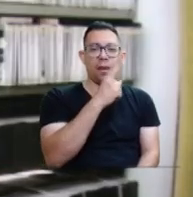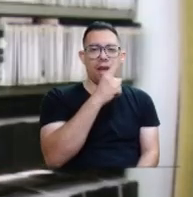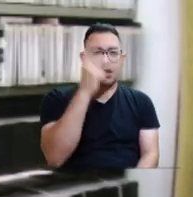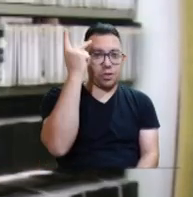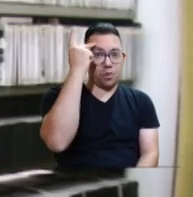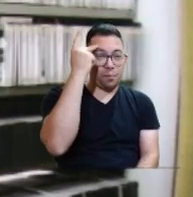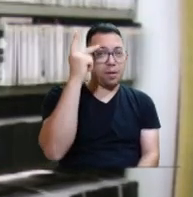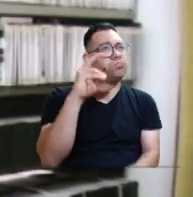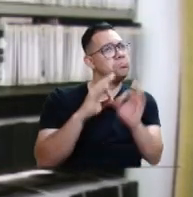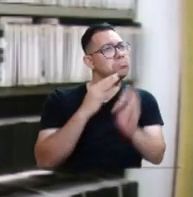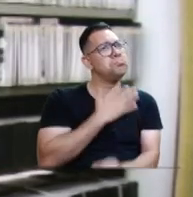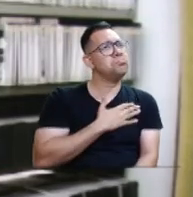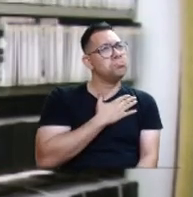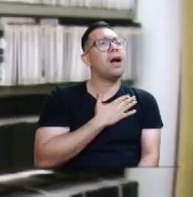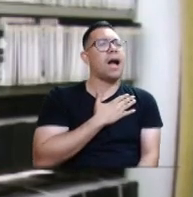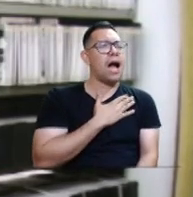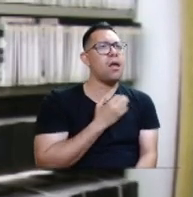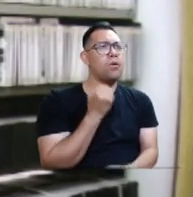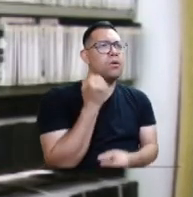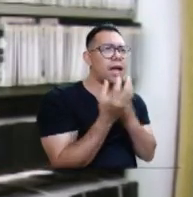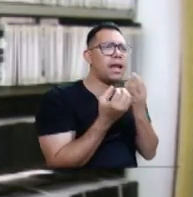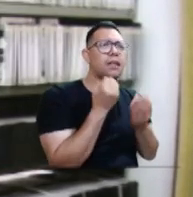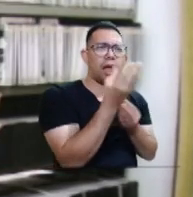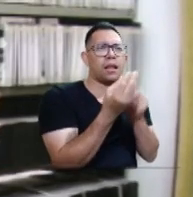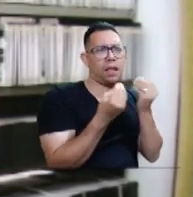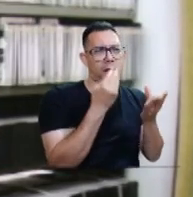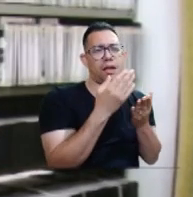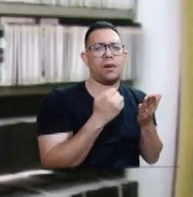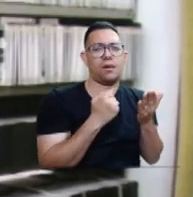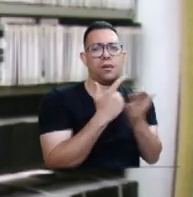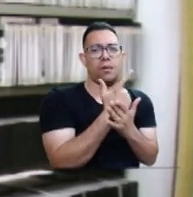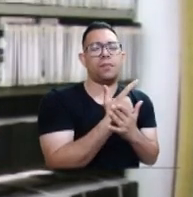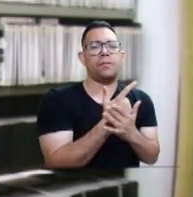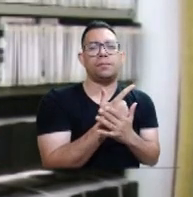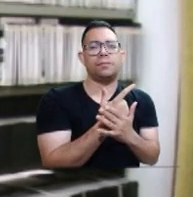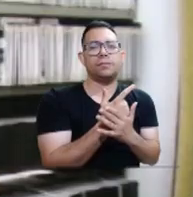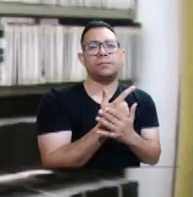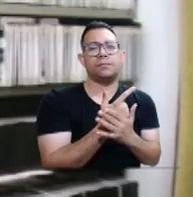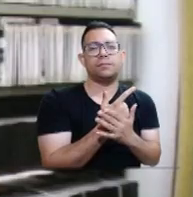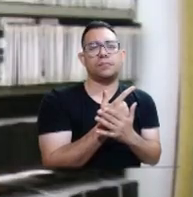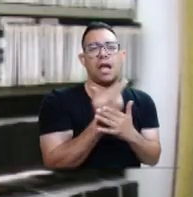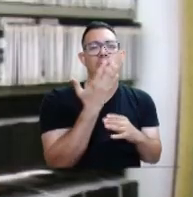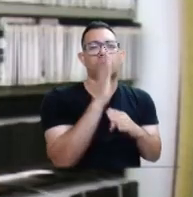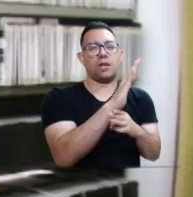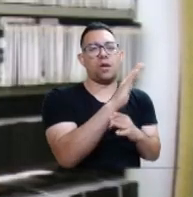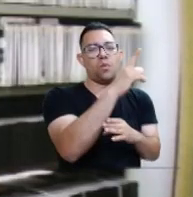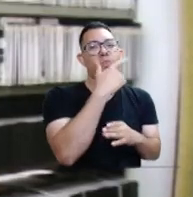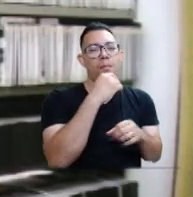São Paulo, para o filho dele também, que ele veio aqui, gostou, eu andei passando alguns, mas os que eu tinha repetido.